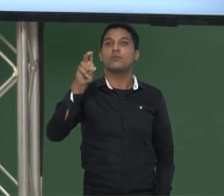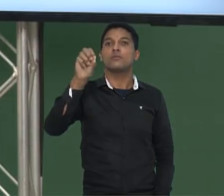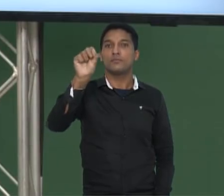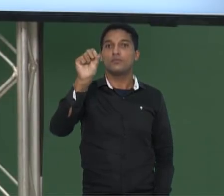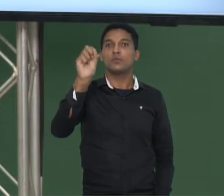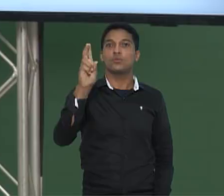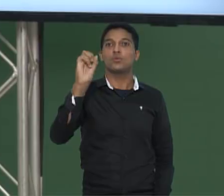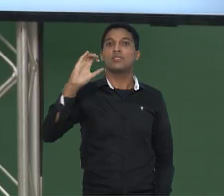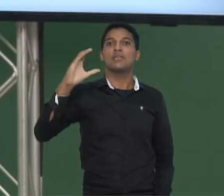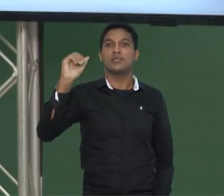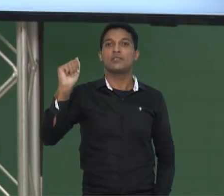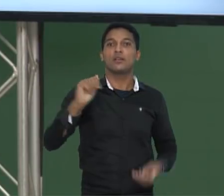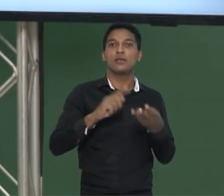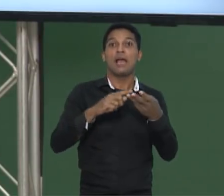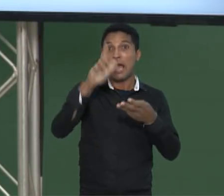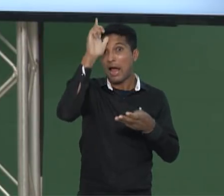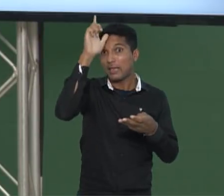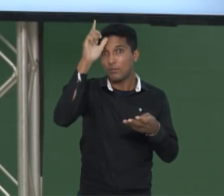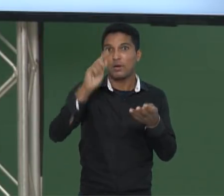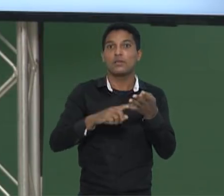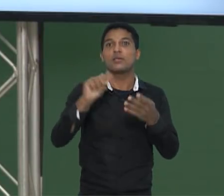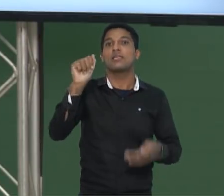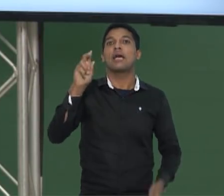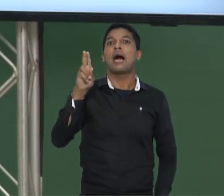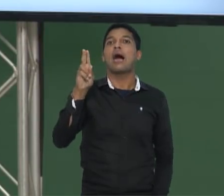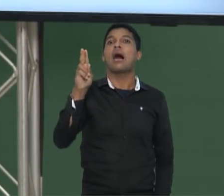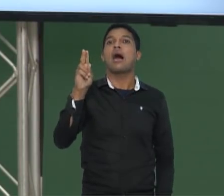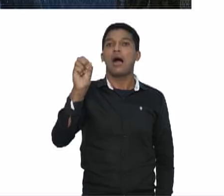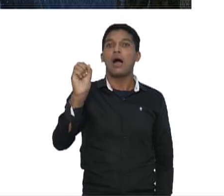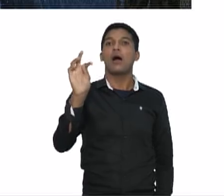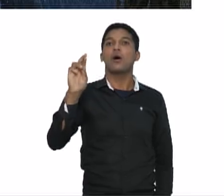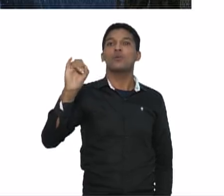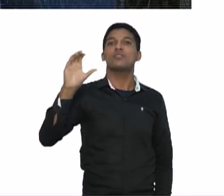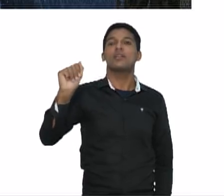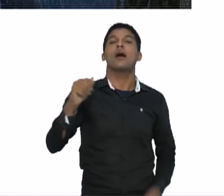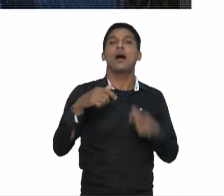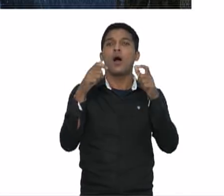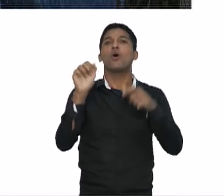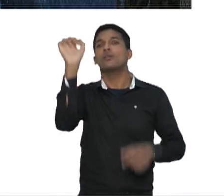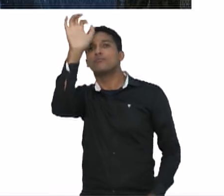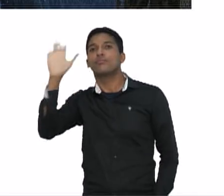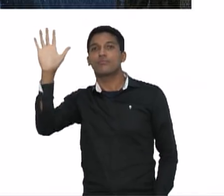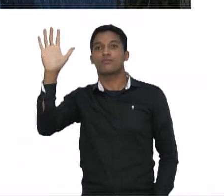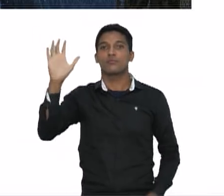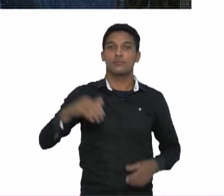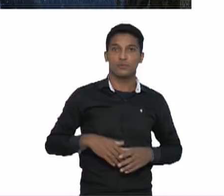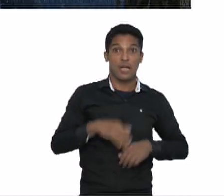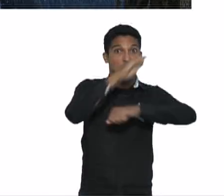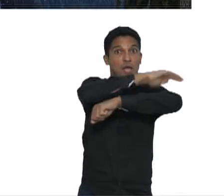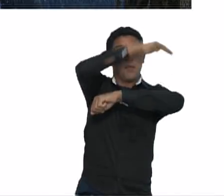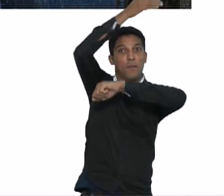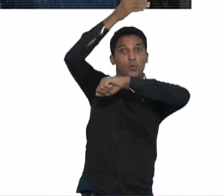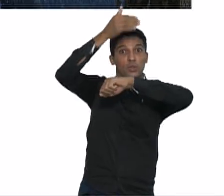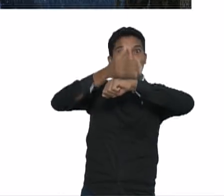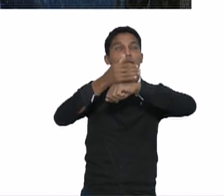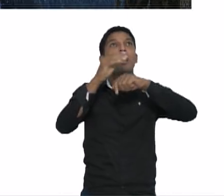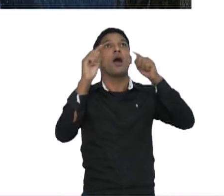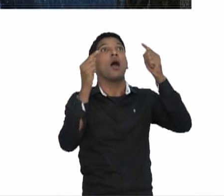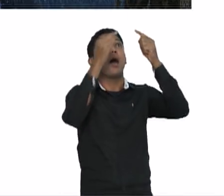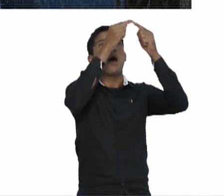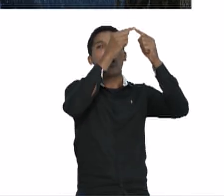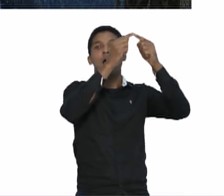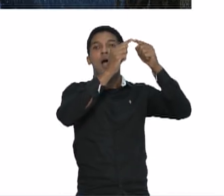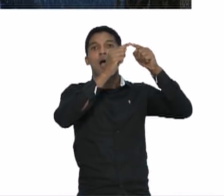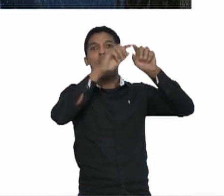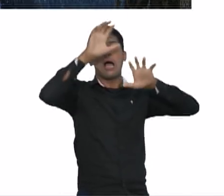o continente? Europa, né? Para conquistar as montanhas, os alpinistas criaram equipamentos e técnicas